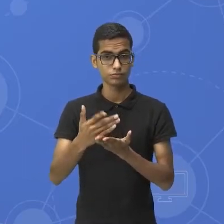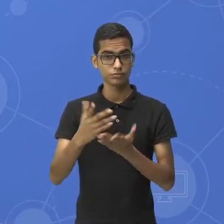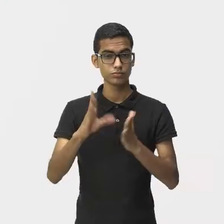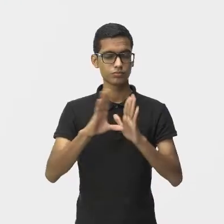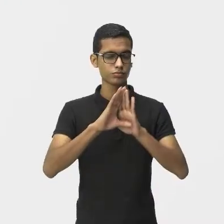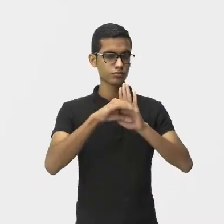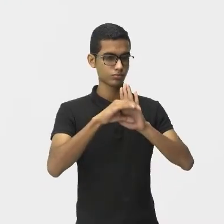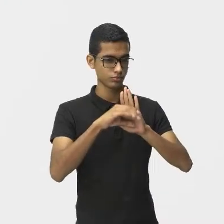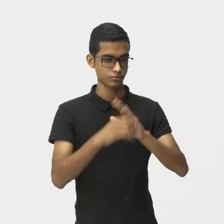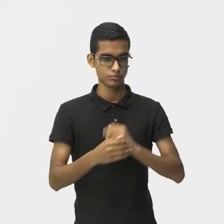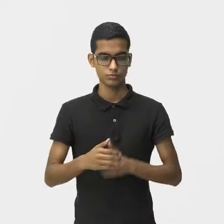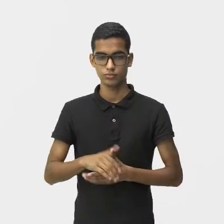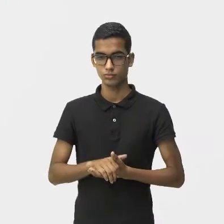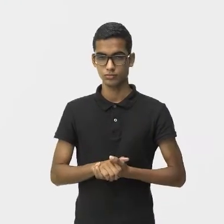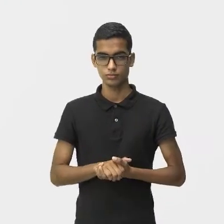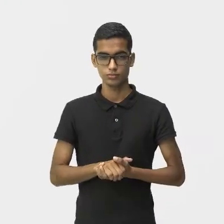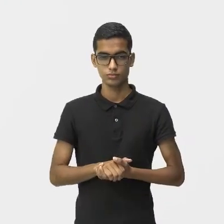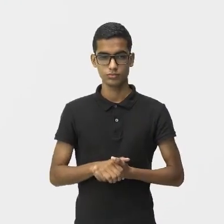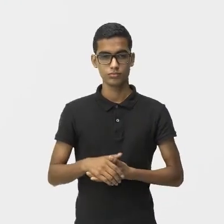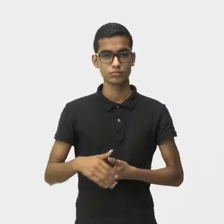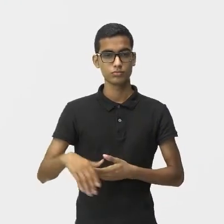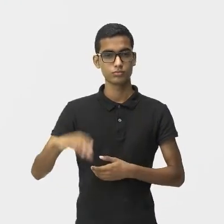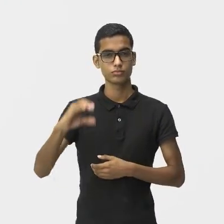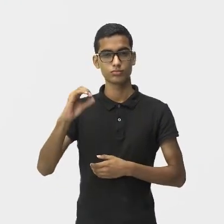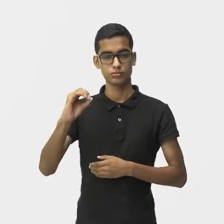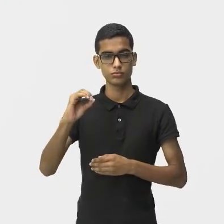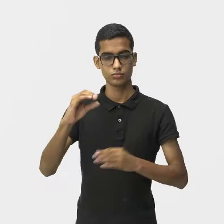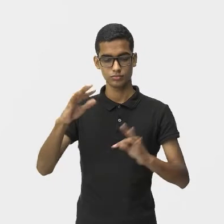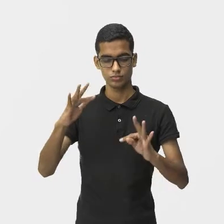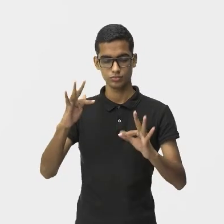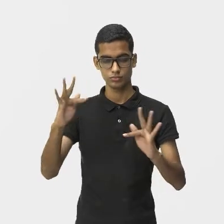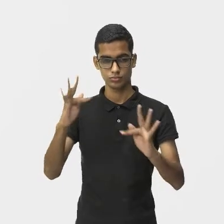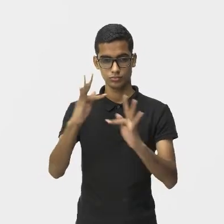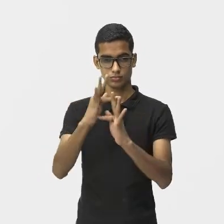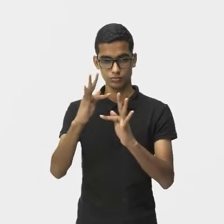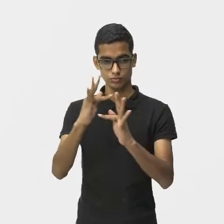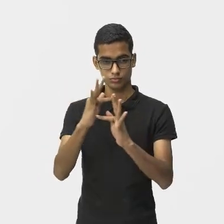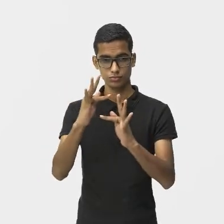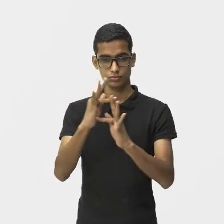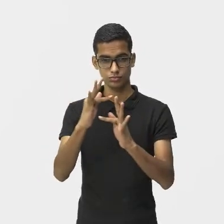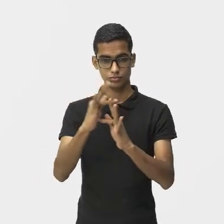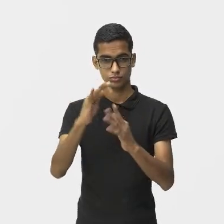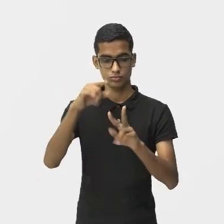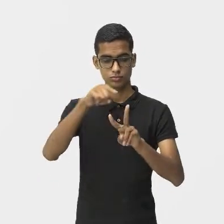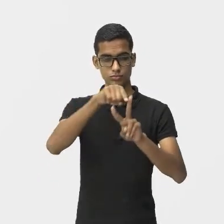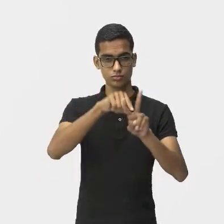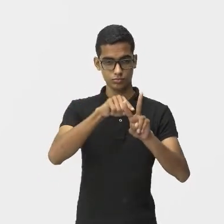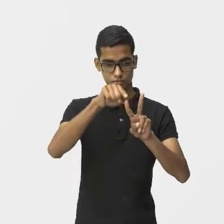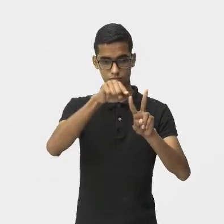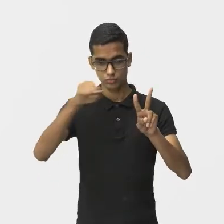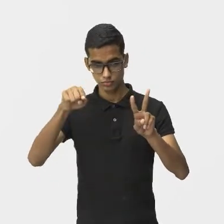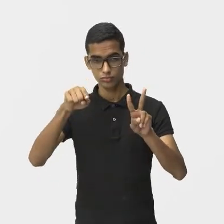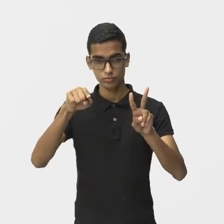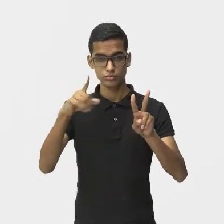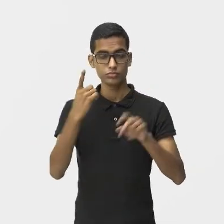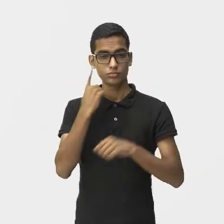aí sobre zeros da função quadrática. Então vejam, pessoal, que